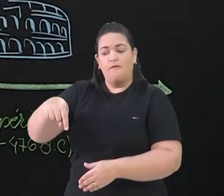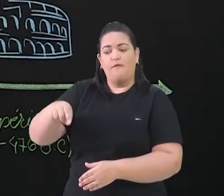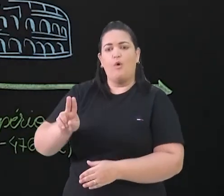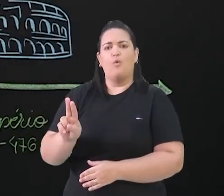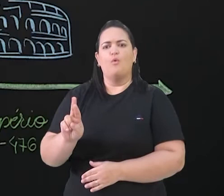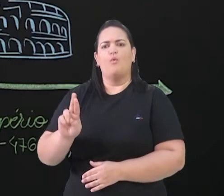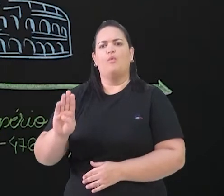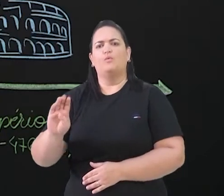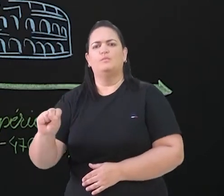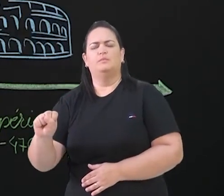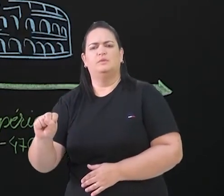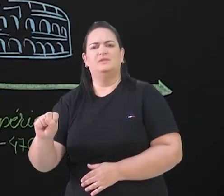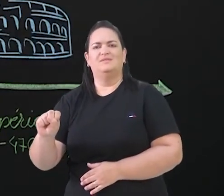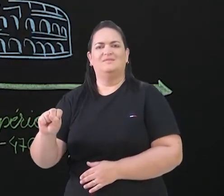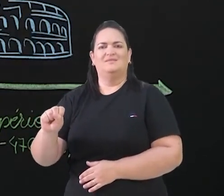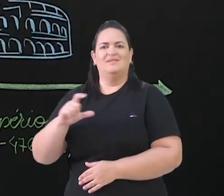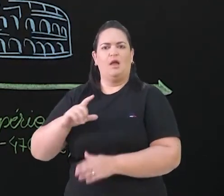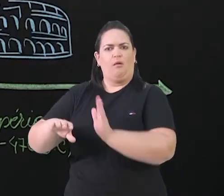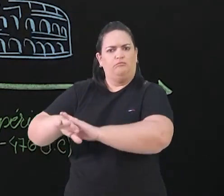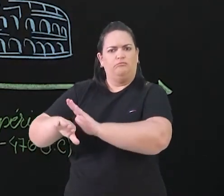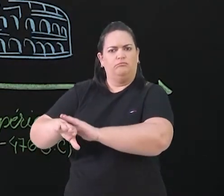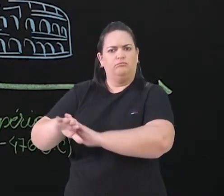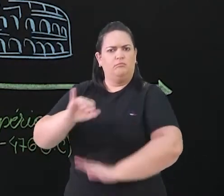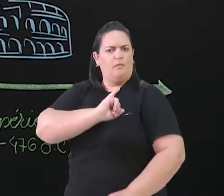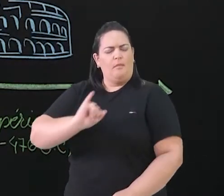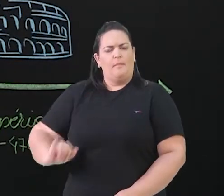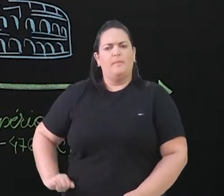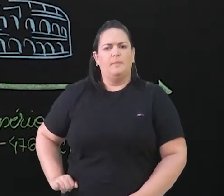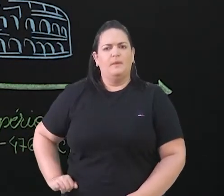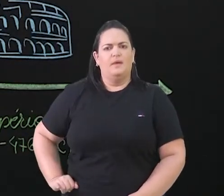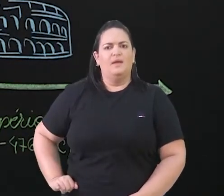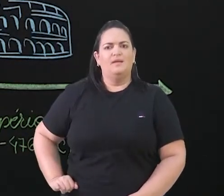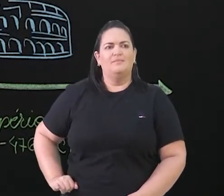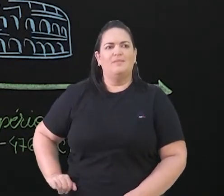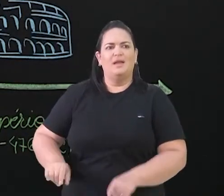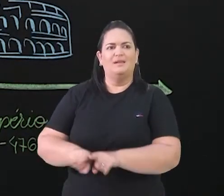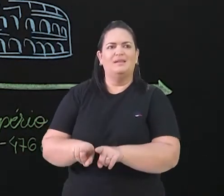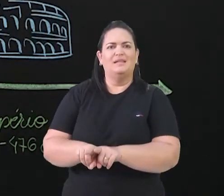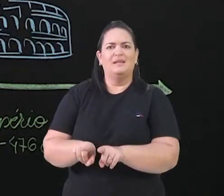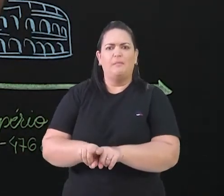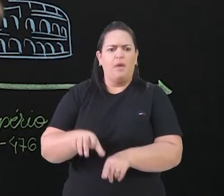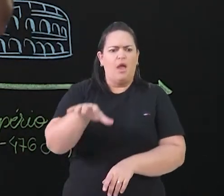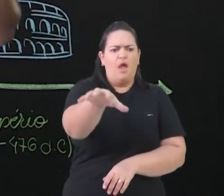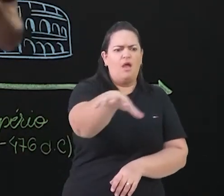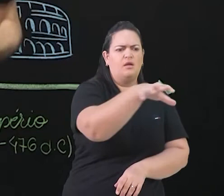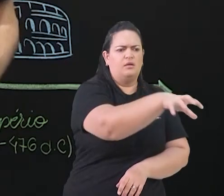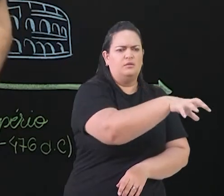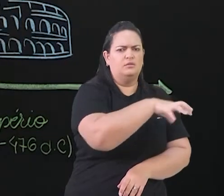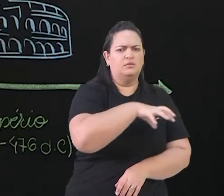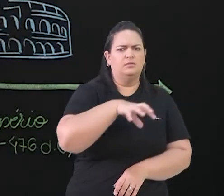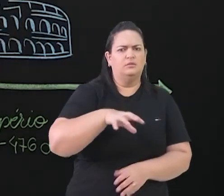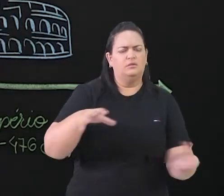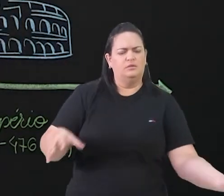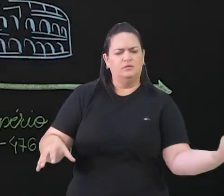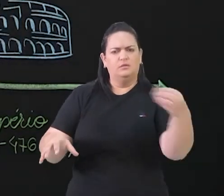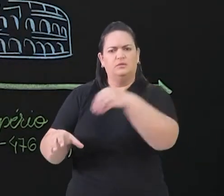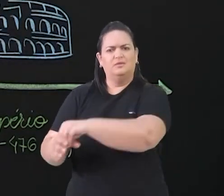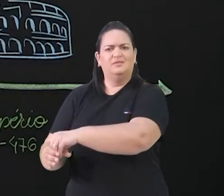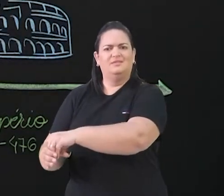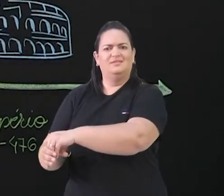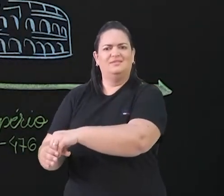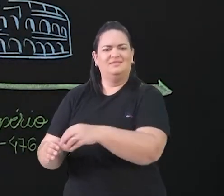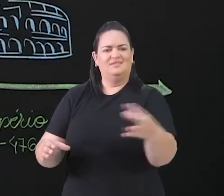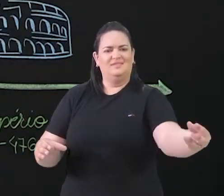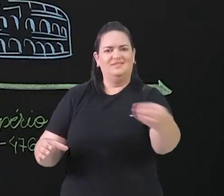o estabelecimento do império, outras regiões passam a fazer parte da política romana. Porque, na verdade, uma das